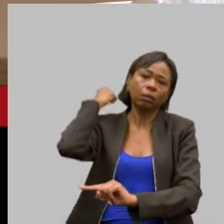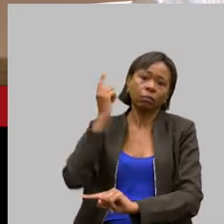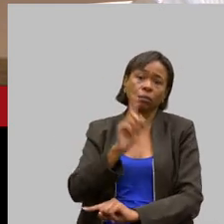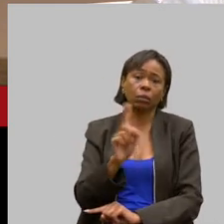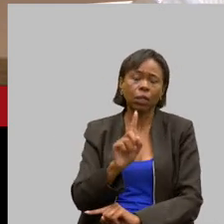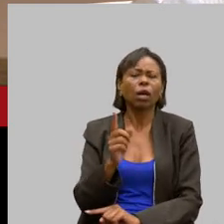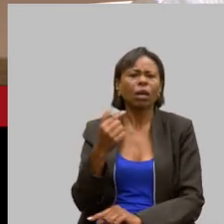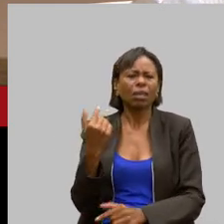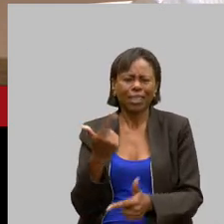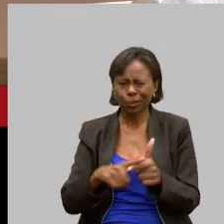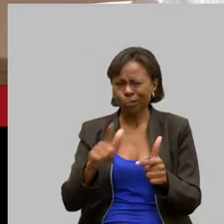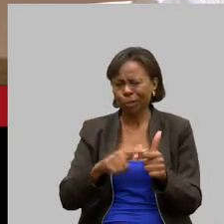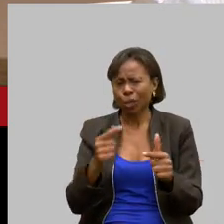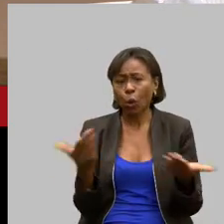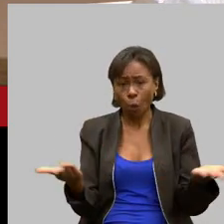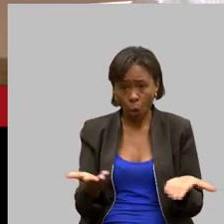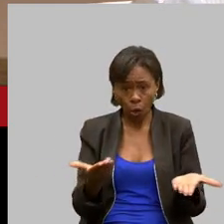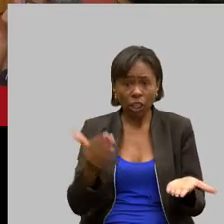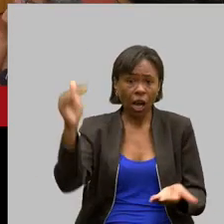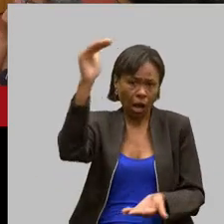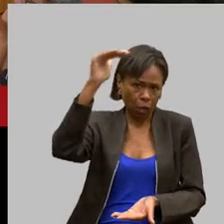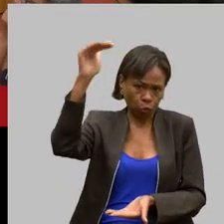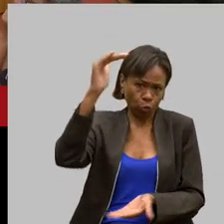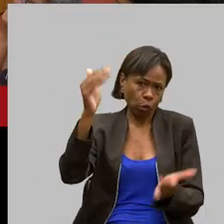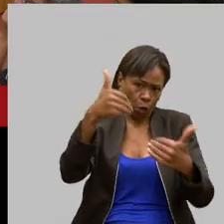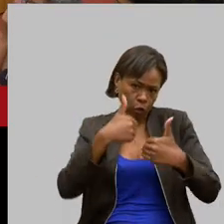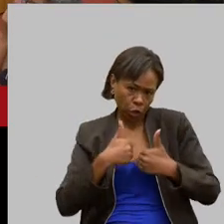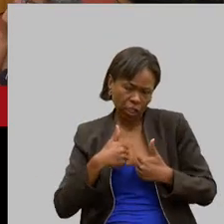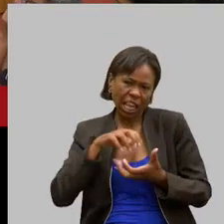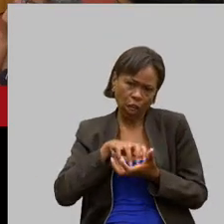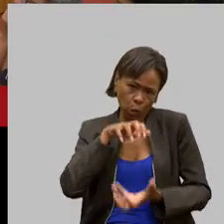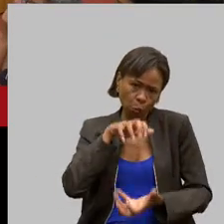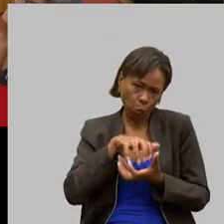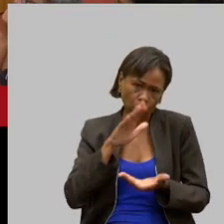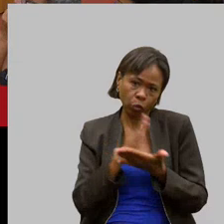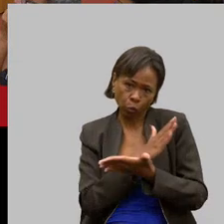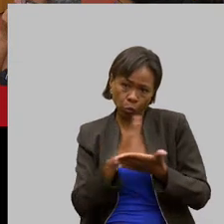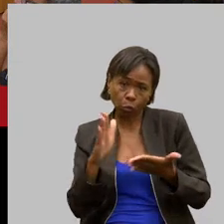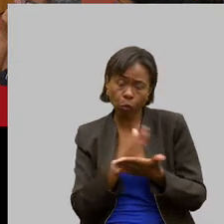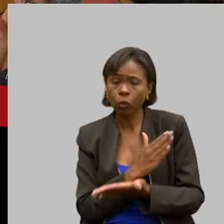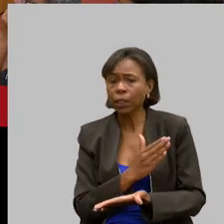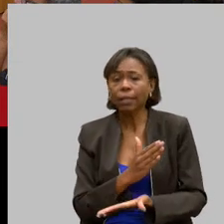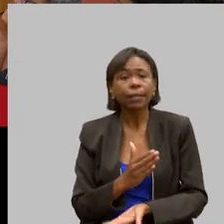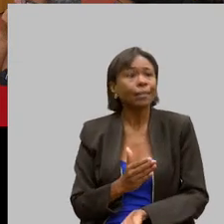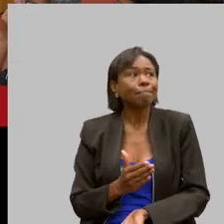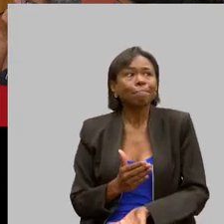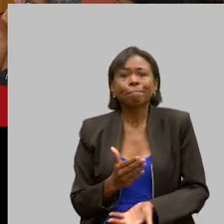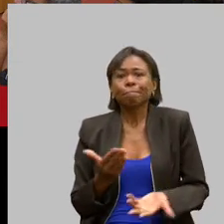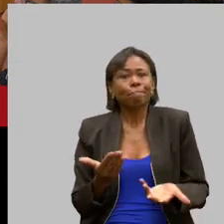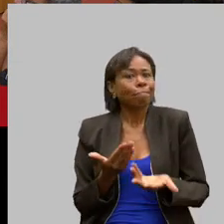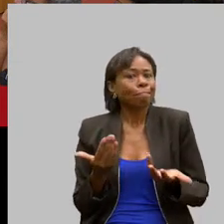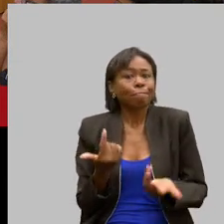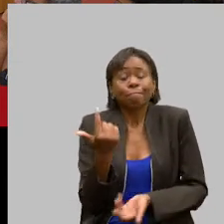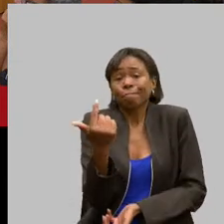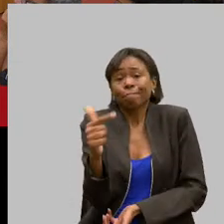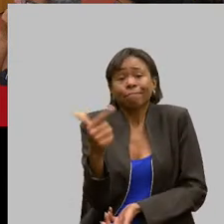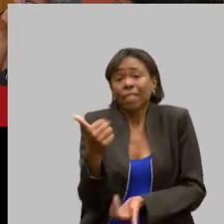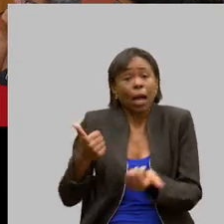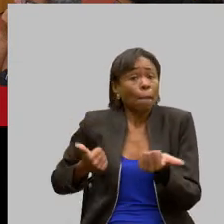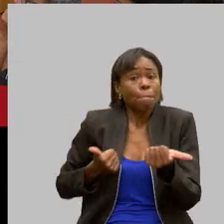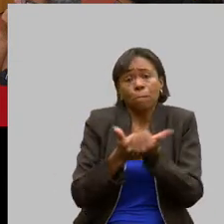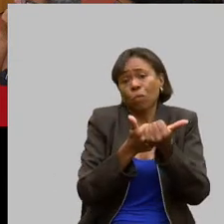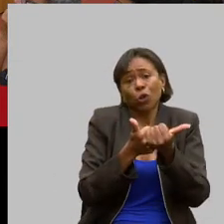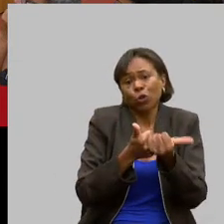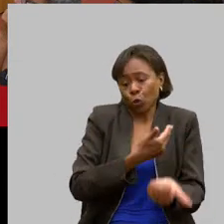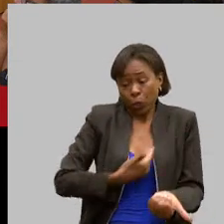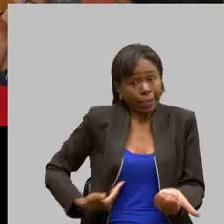autistas adultos e alguns idosos não tem por exemplo nenhum Amparo do Estado a